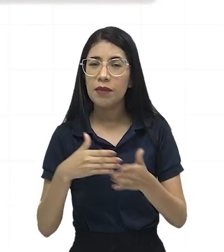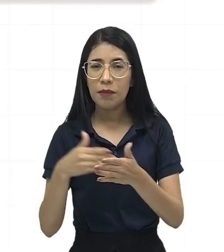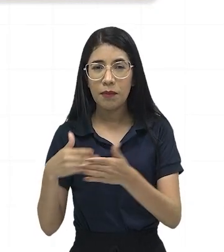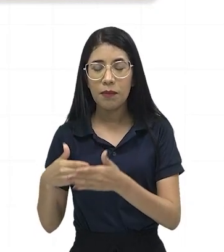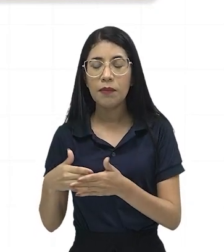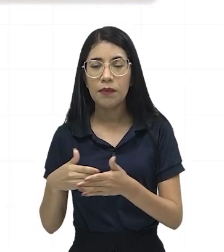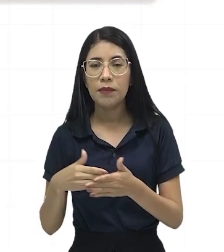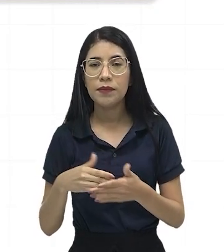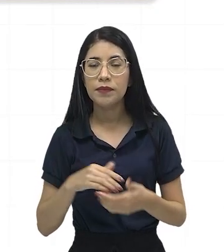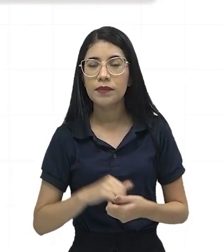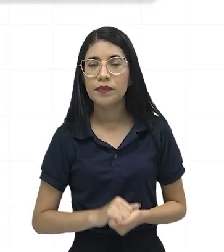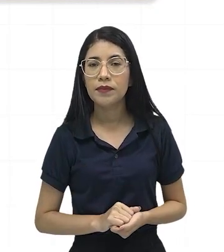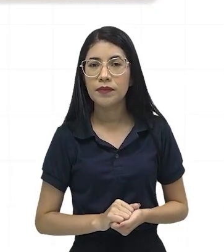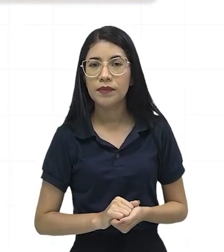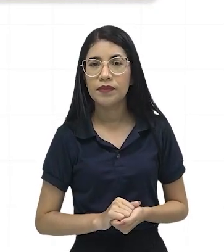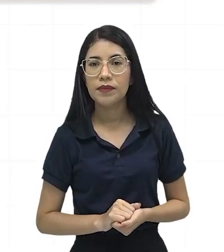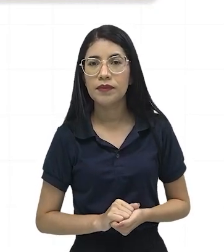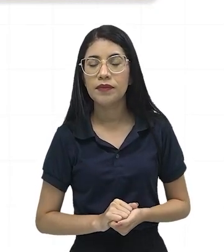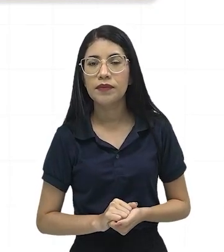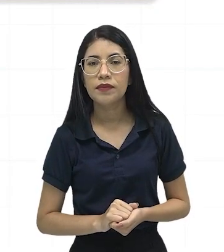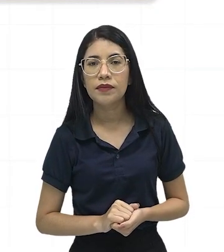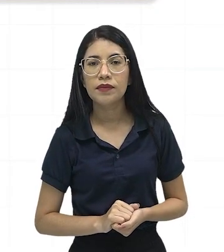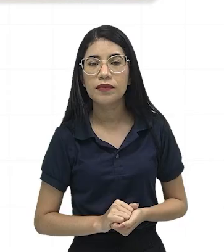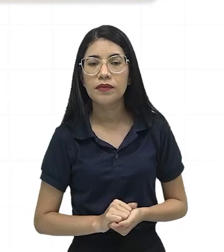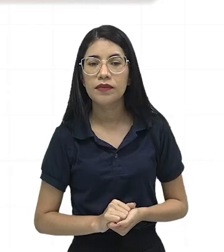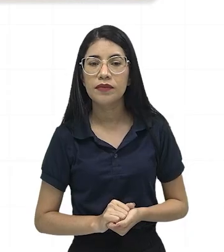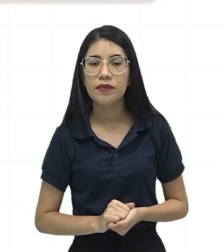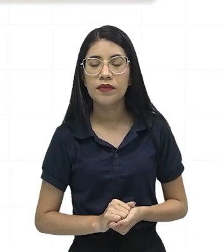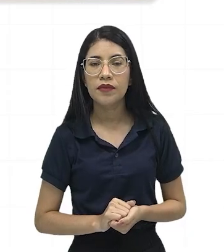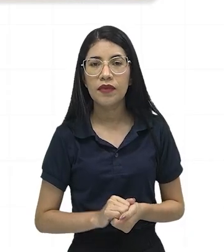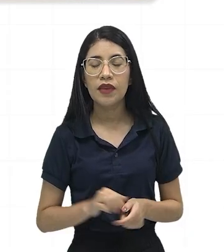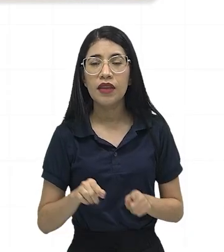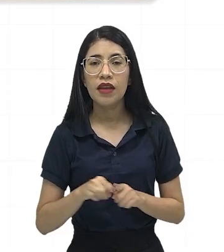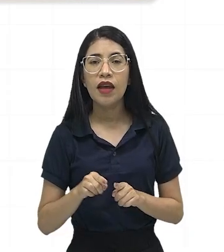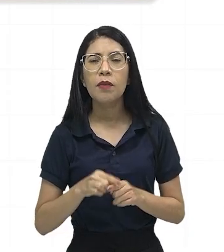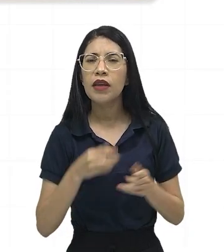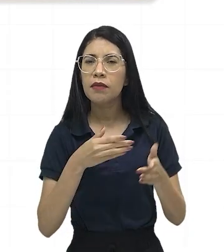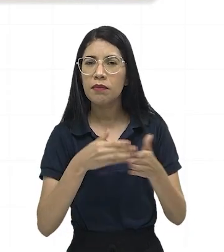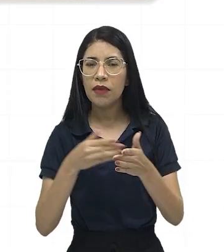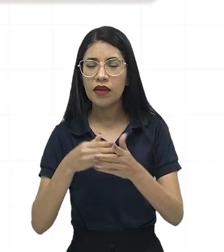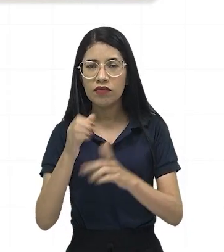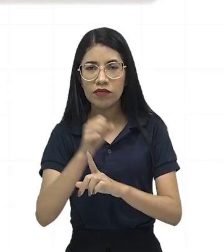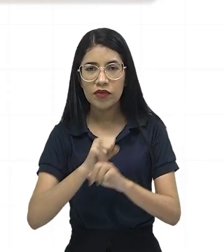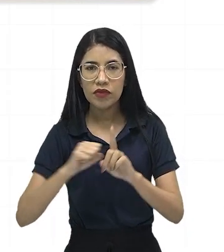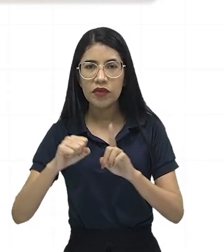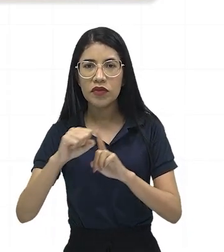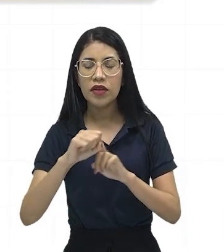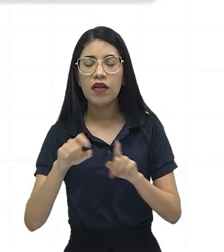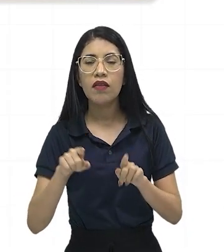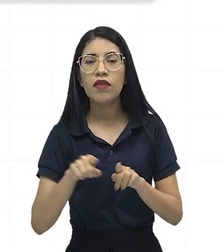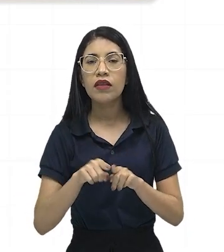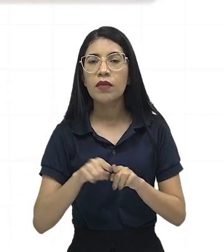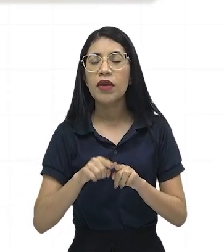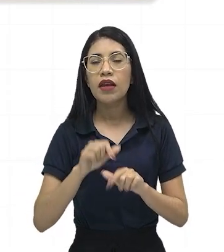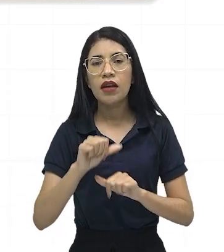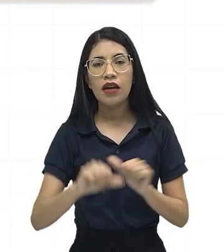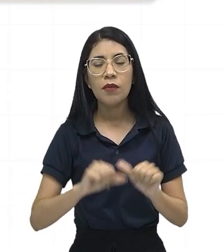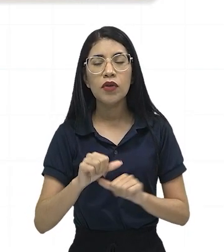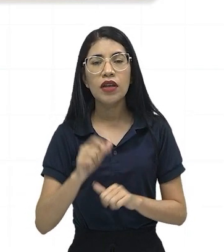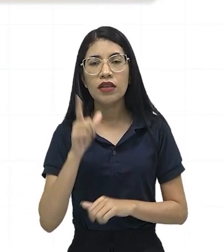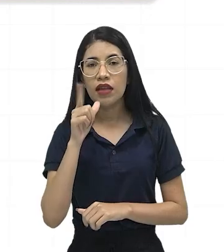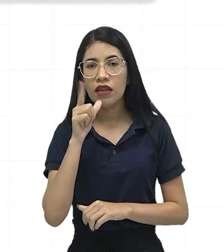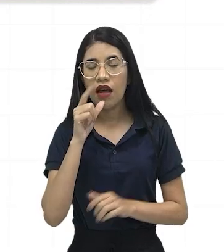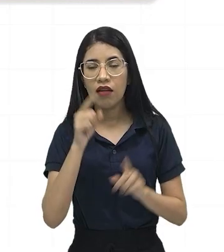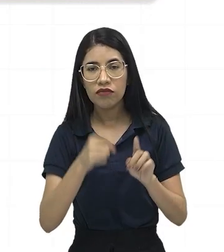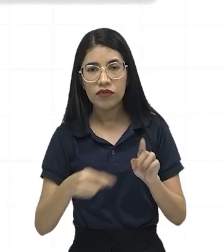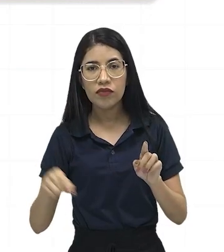impactos do desmatamento na Amazônia, impactos sociais e também o ciclo hidrológico, porque pode estar